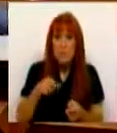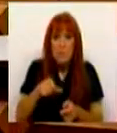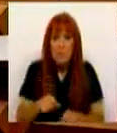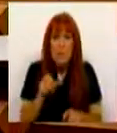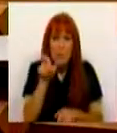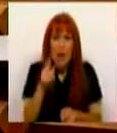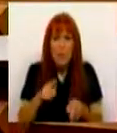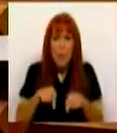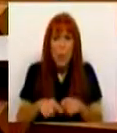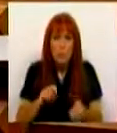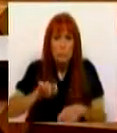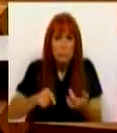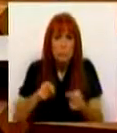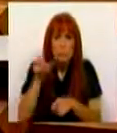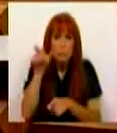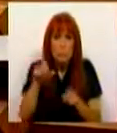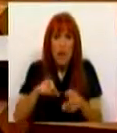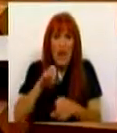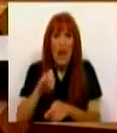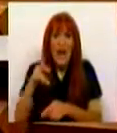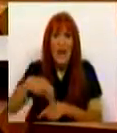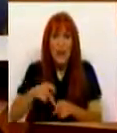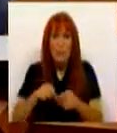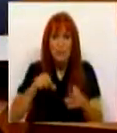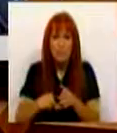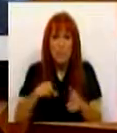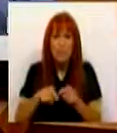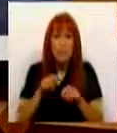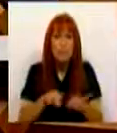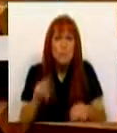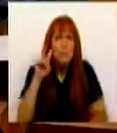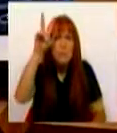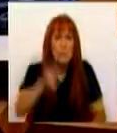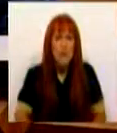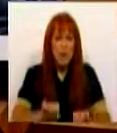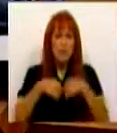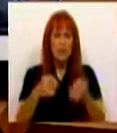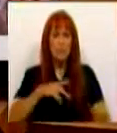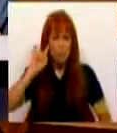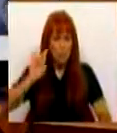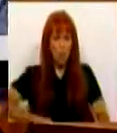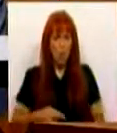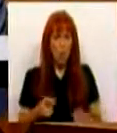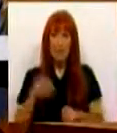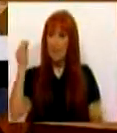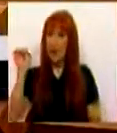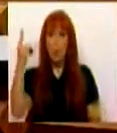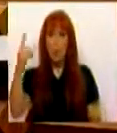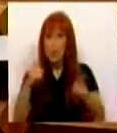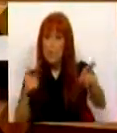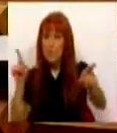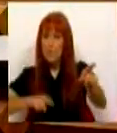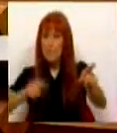uma palavra hoje utilizada por uma candidata autárquica, à distância de um clique, a sociedade portuguesa fica a saber que há um banco que